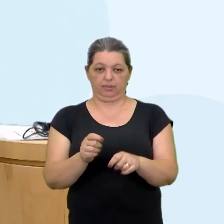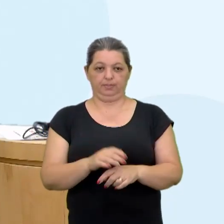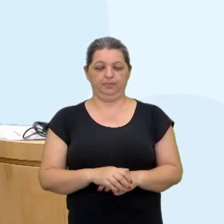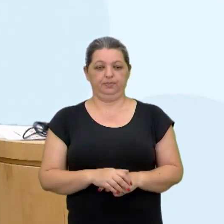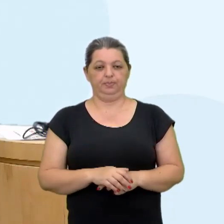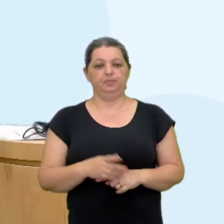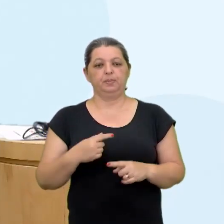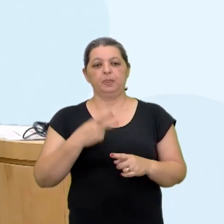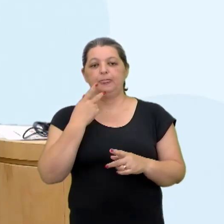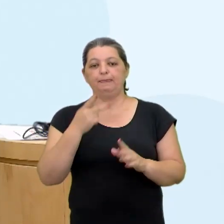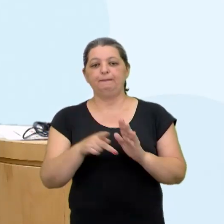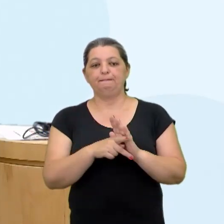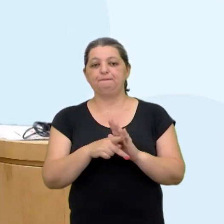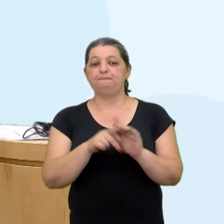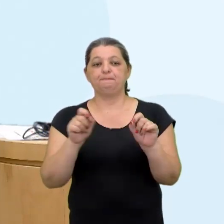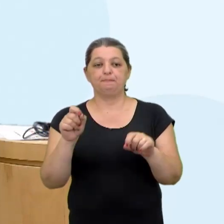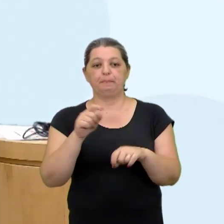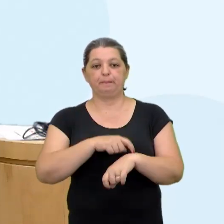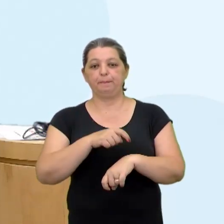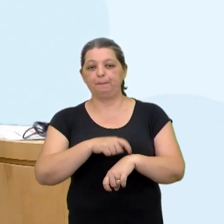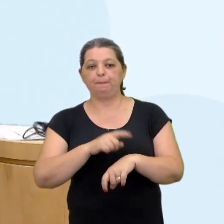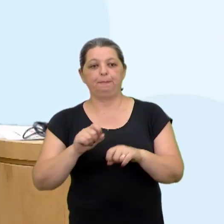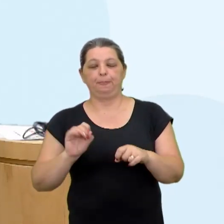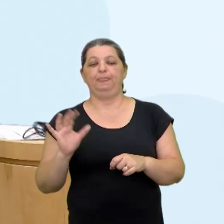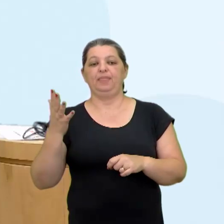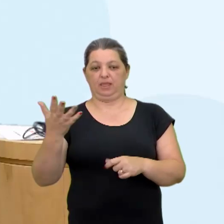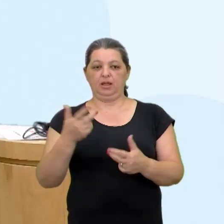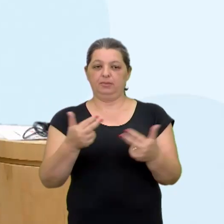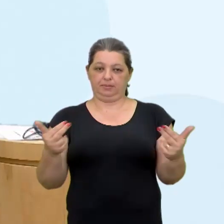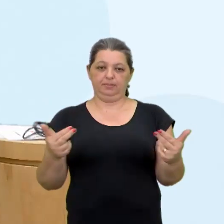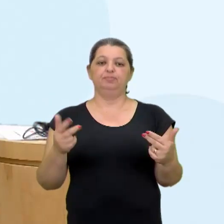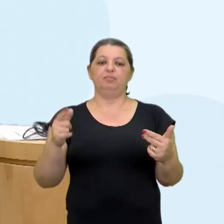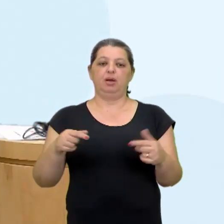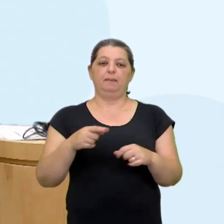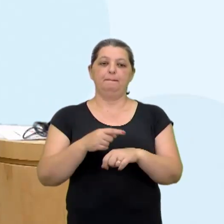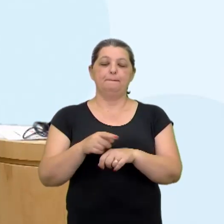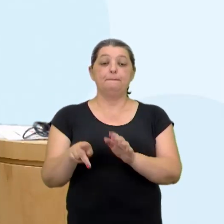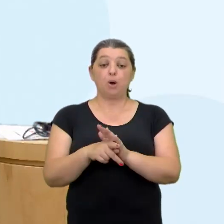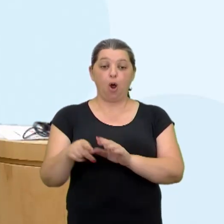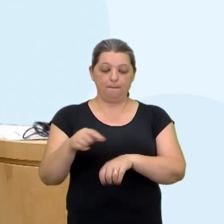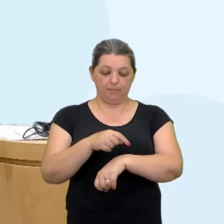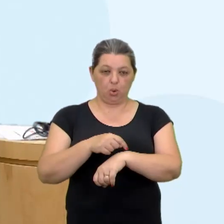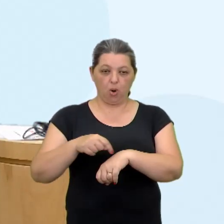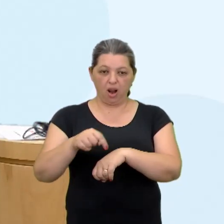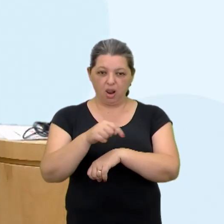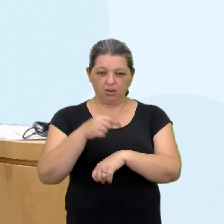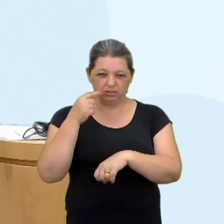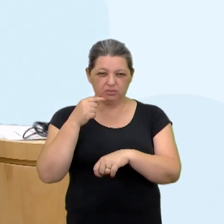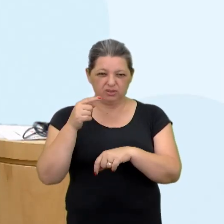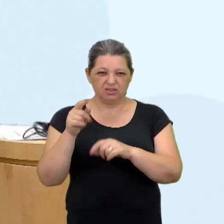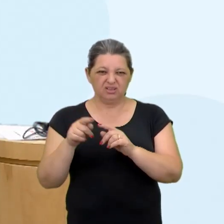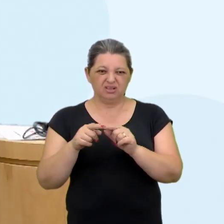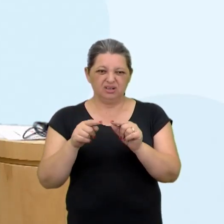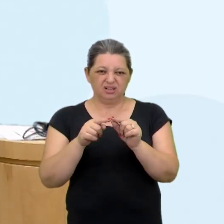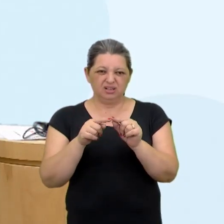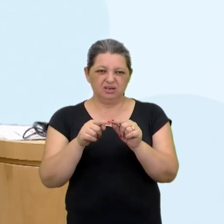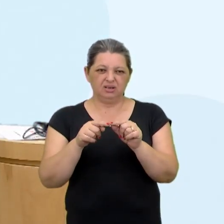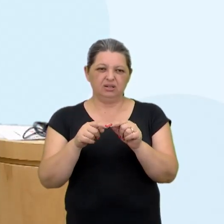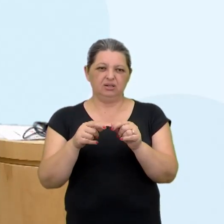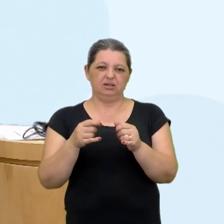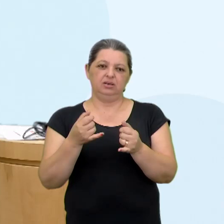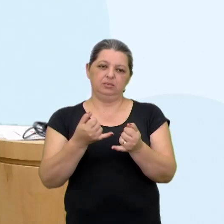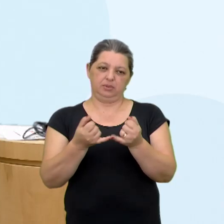você fala ali sobre em que momento que as coisas acontecem, é nesse relógio aqui, que é esse quadradinho. Ele é um relógio no